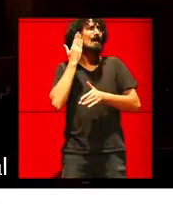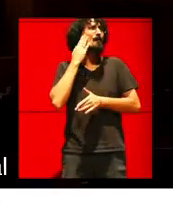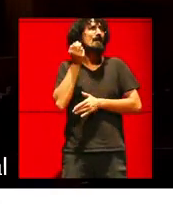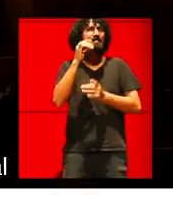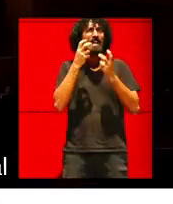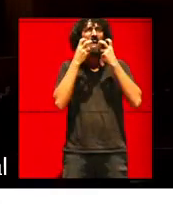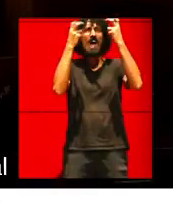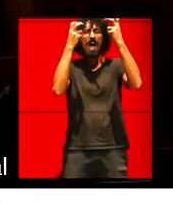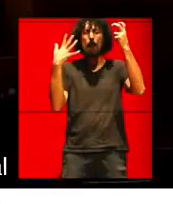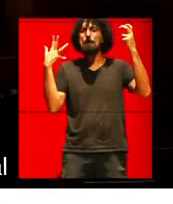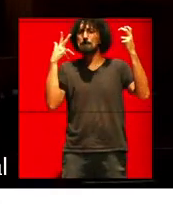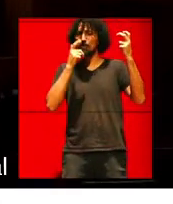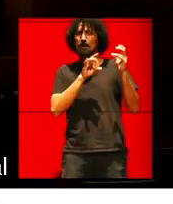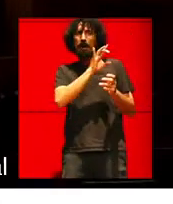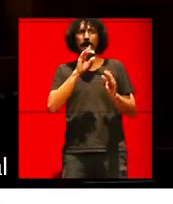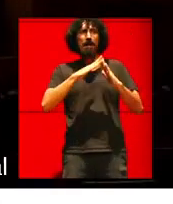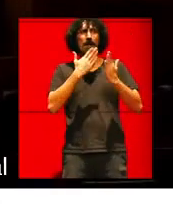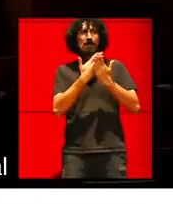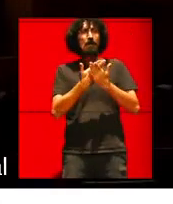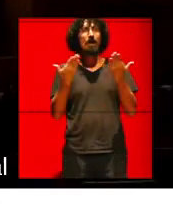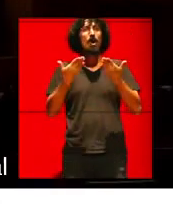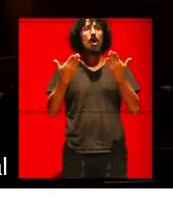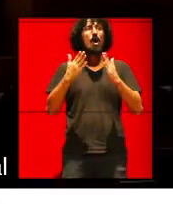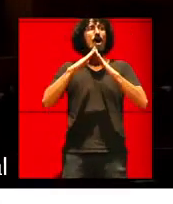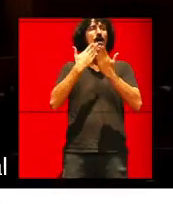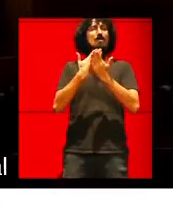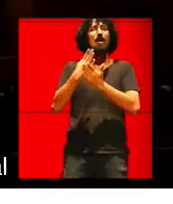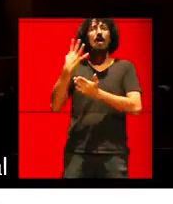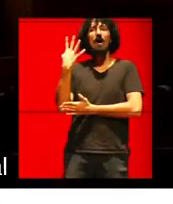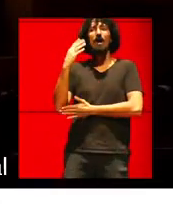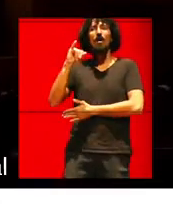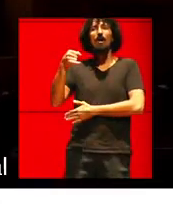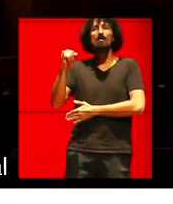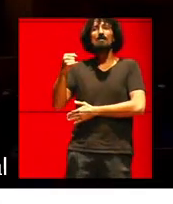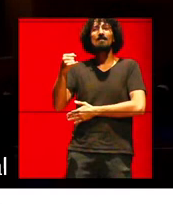esse grito, hein? Cadê o pessoal do 4 de janeiro?